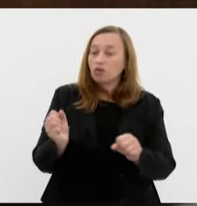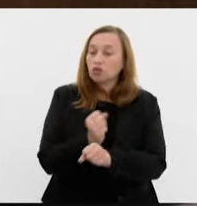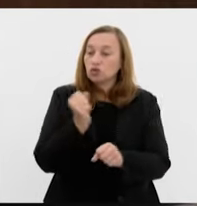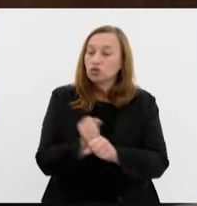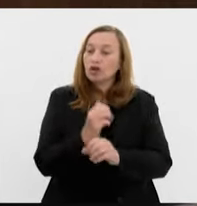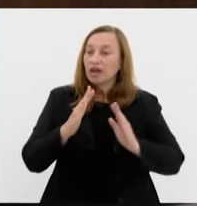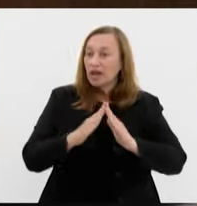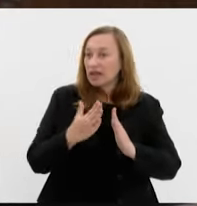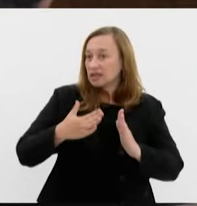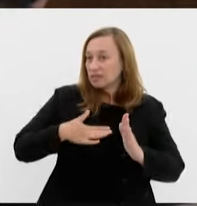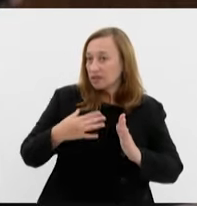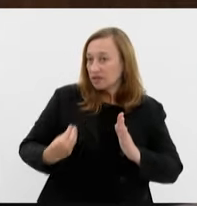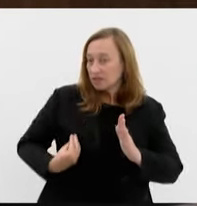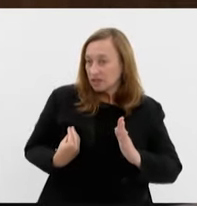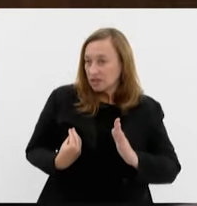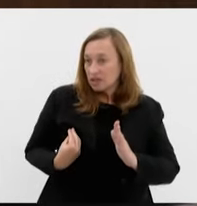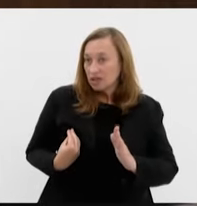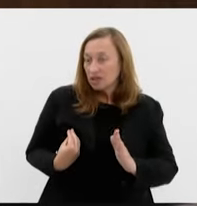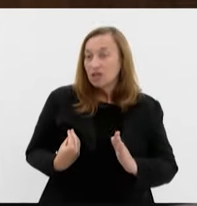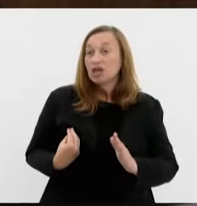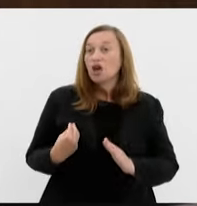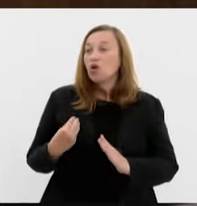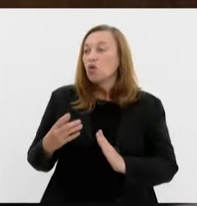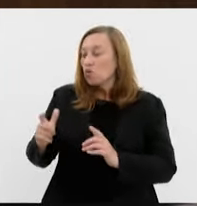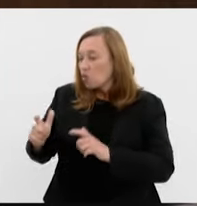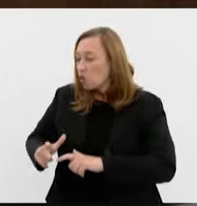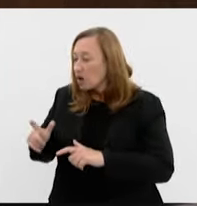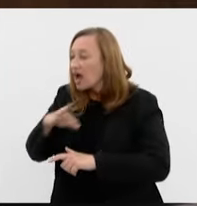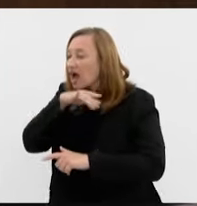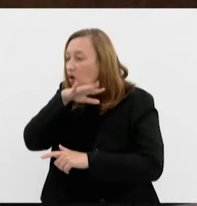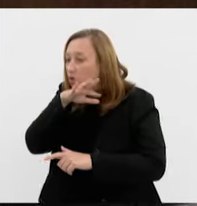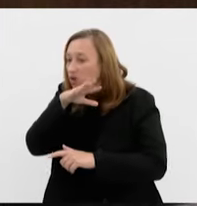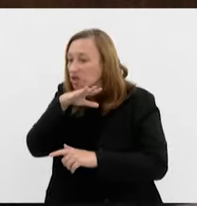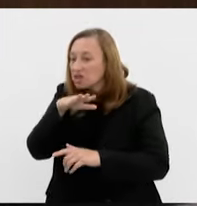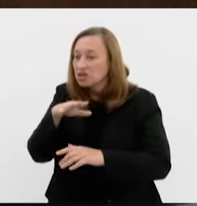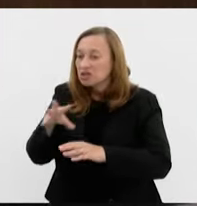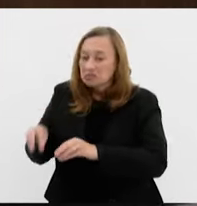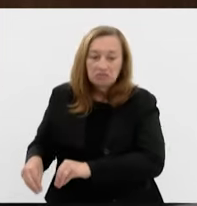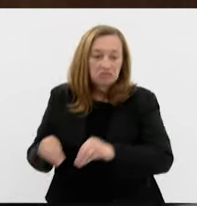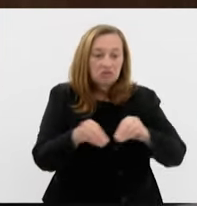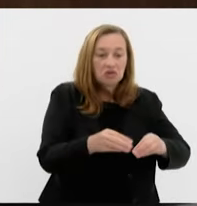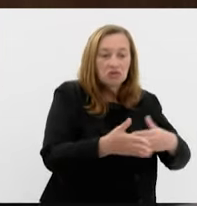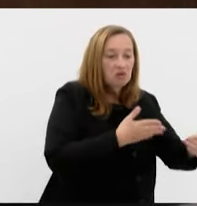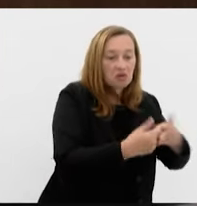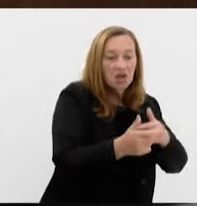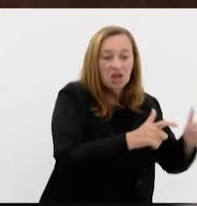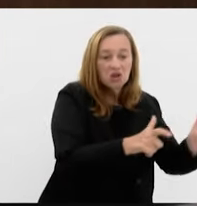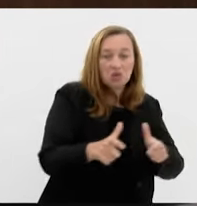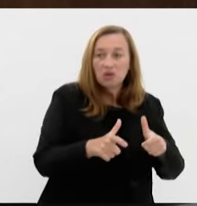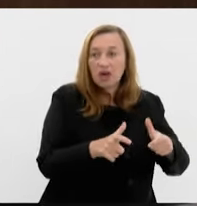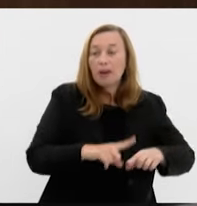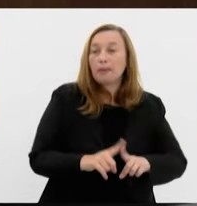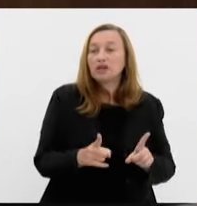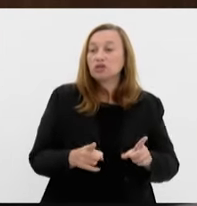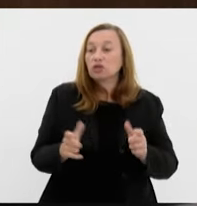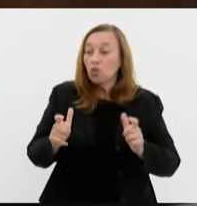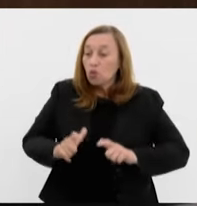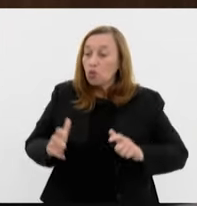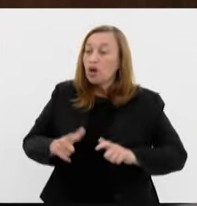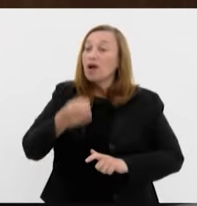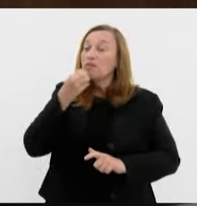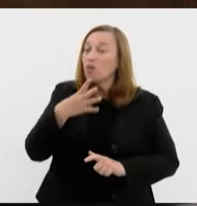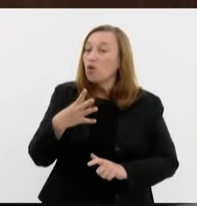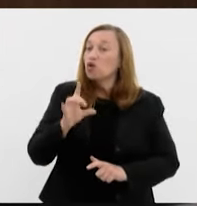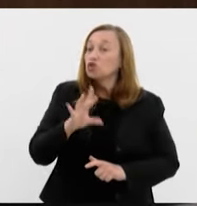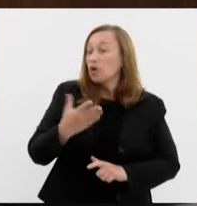local ruim vai para qualquer lugar bota em qualquer lugar e dá para qualquer pessoa mas quando são locais bons são amigos